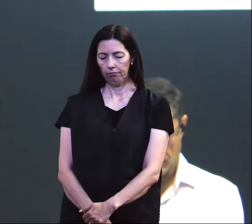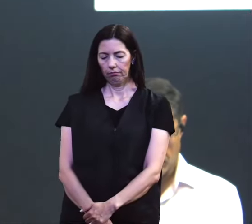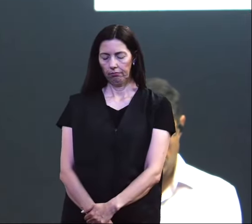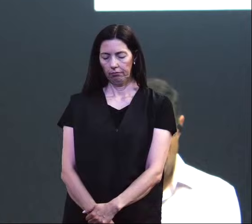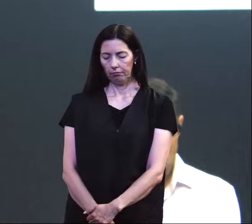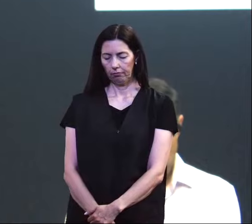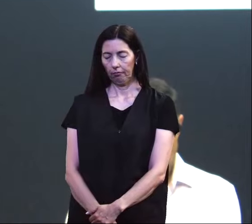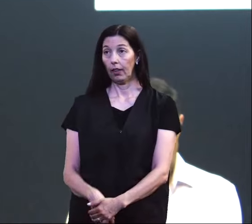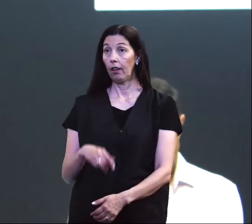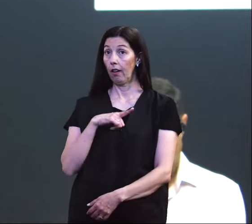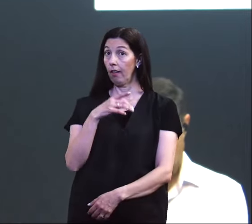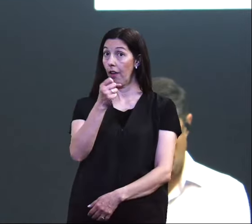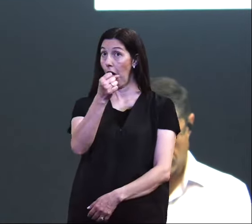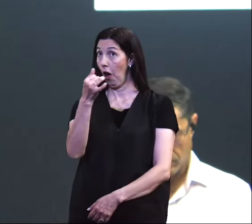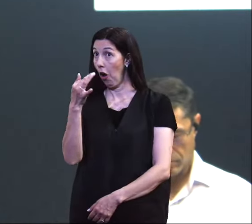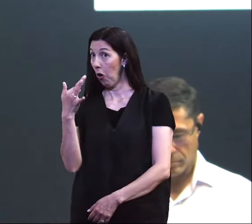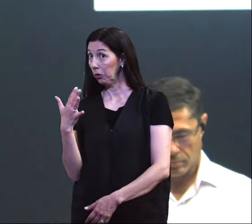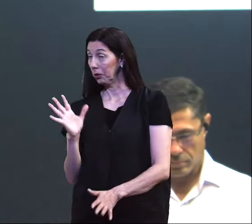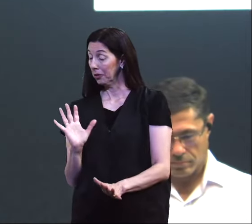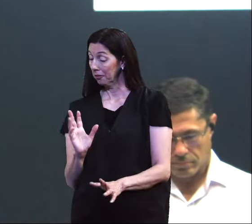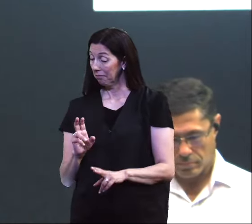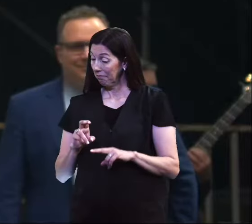Tem alguns que estão com dificuldade de levantar.